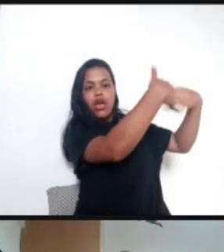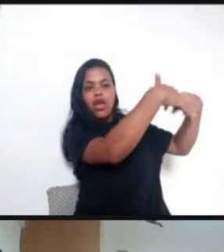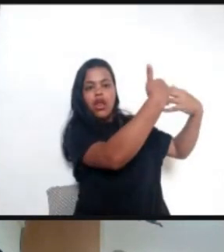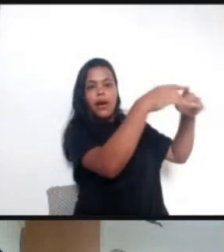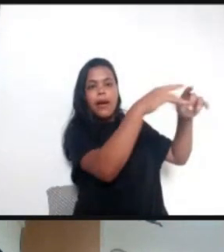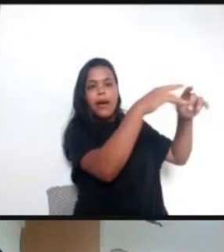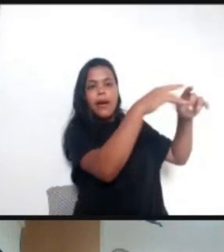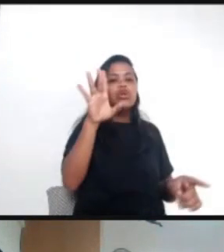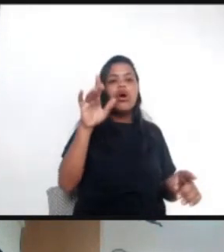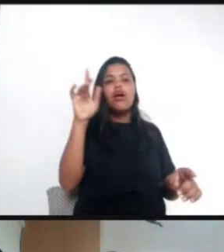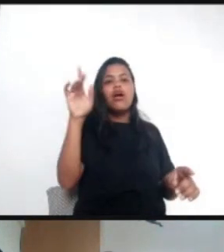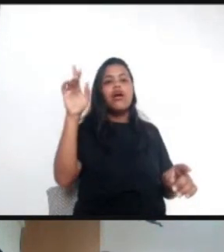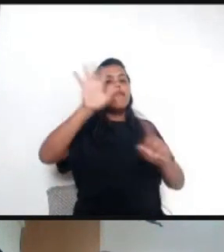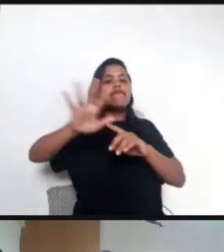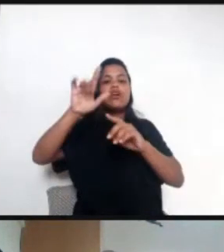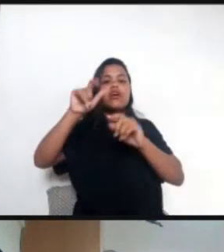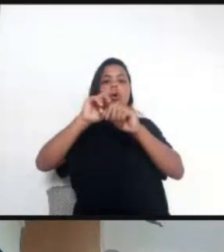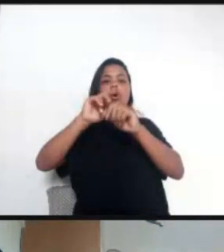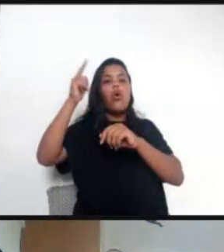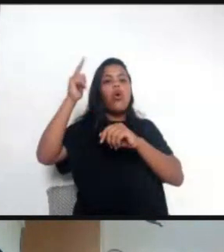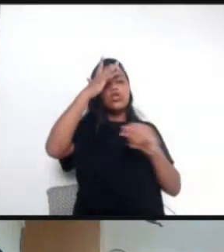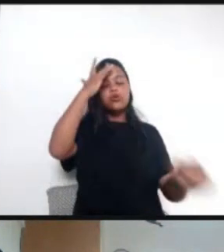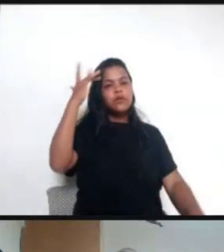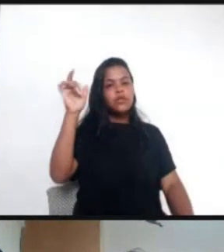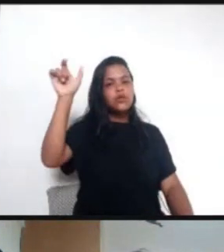pessoas. Então, tentem sair da caverna,